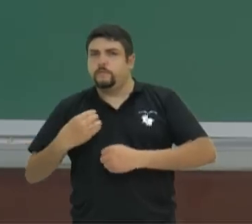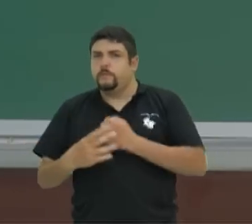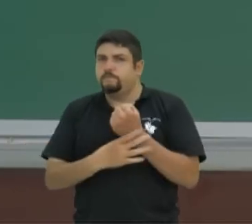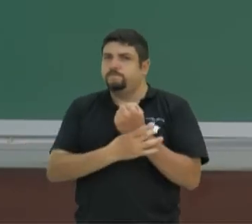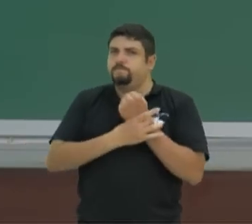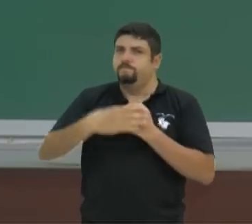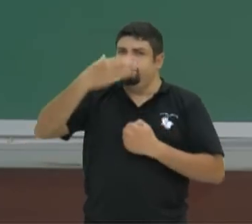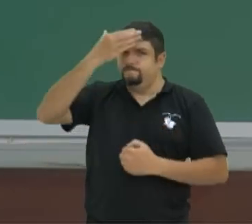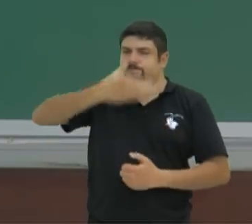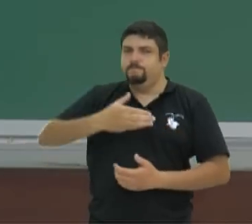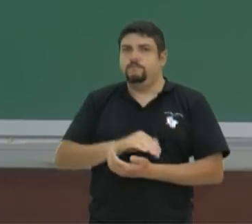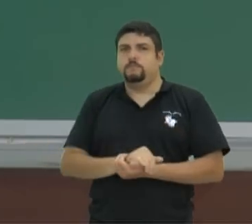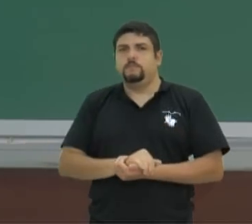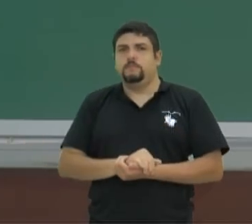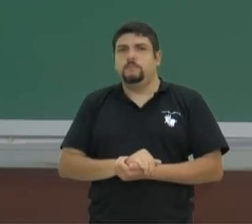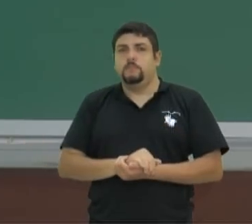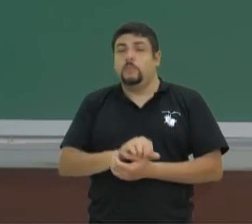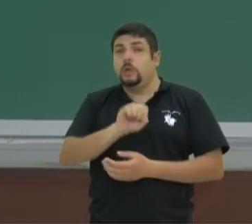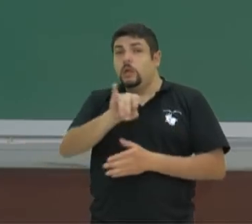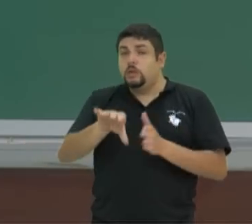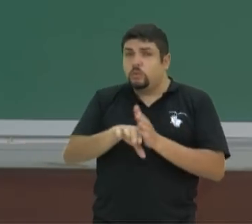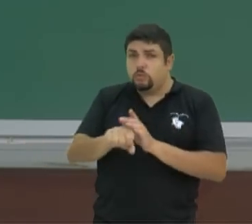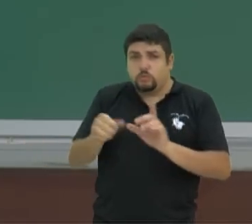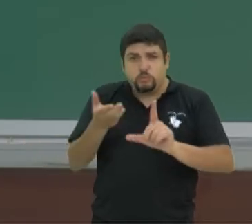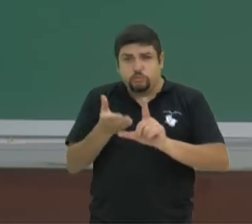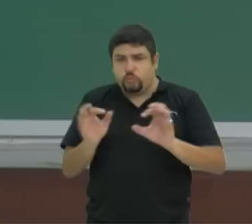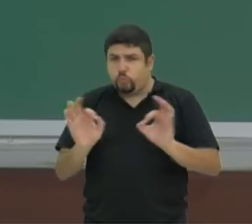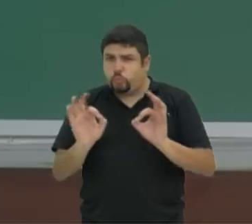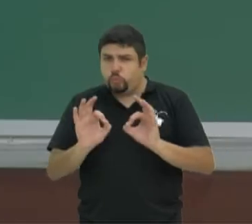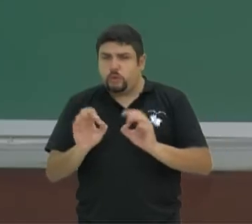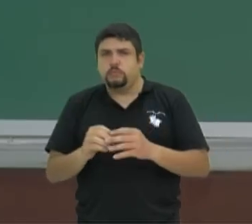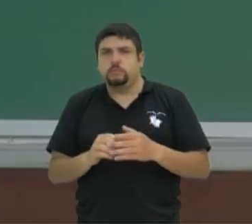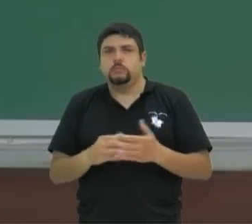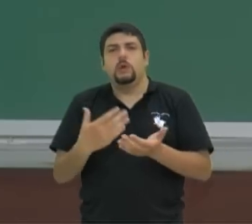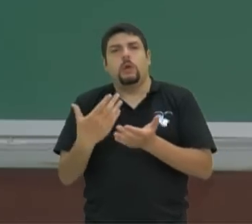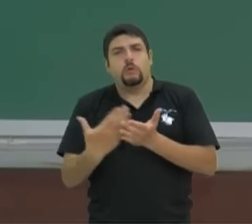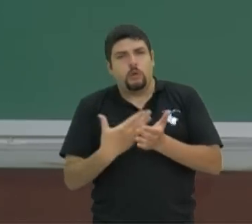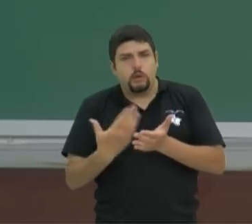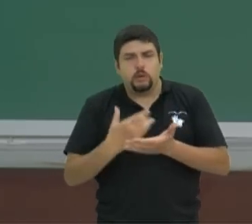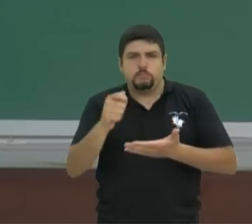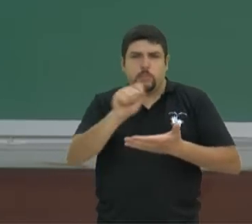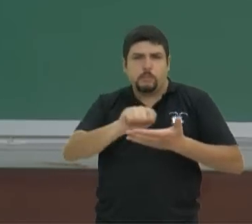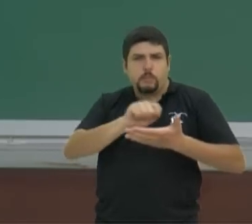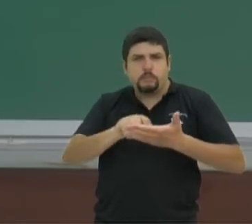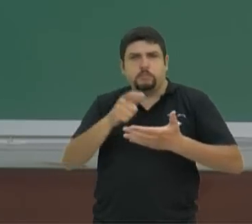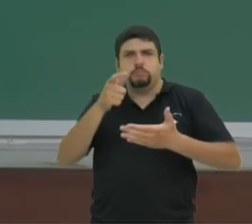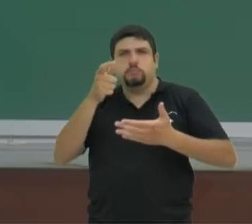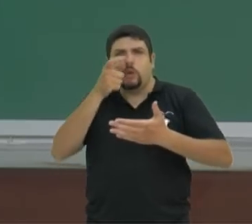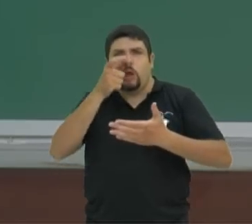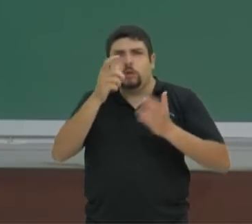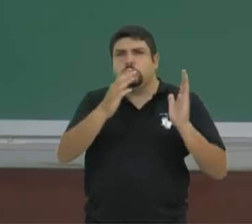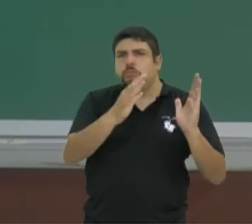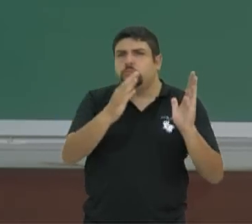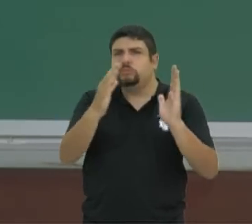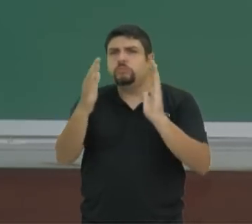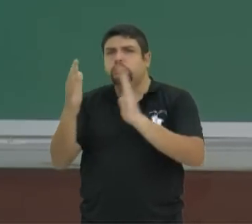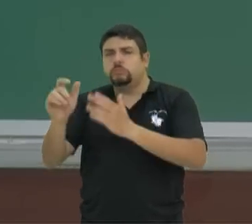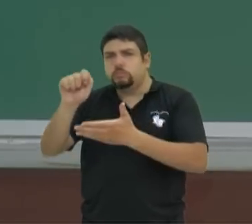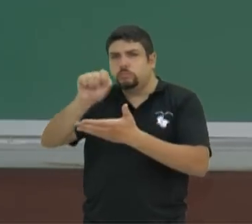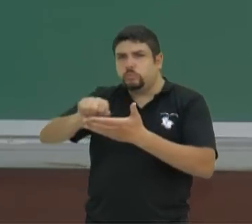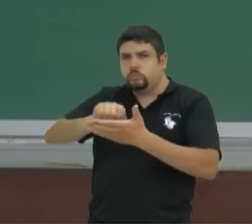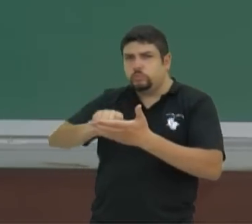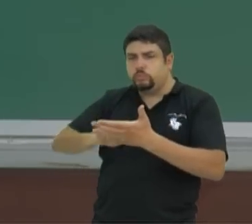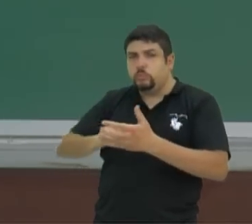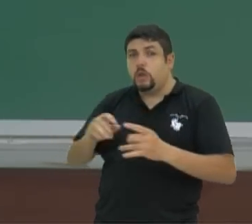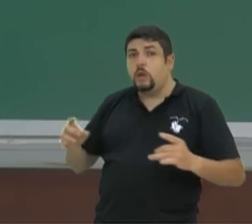disso, se você não tem acesso ao Google Classroom, faz o seguinte, deixa o teu caderno em ordem, faça as suas anotações direitinho, faça as atividades para você levar na escola para que